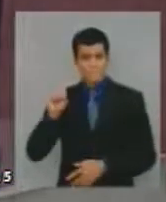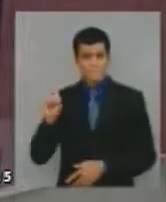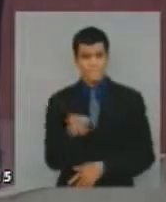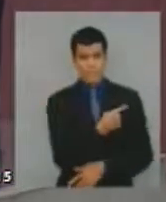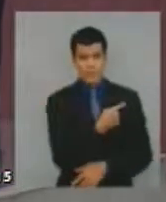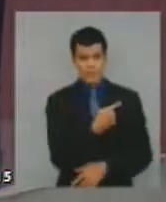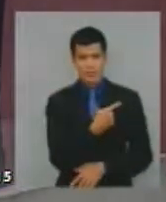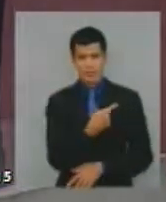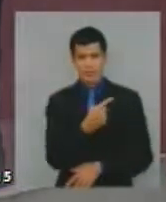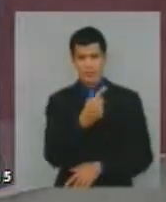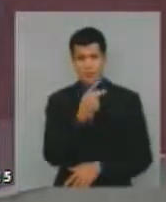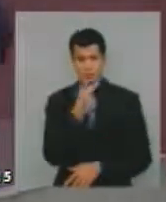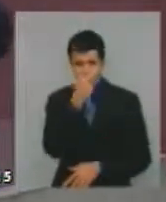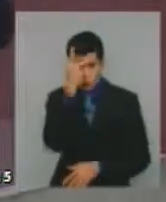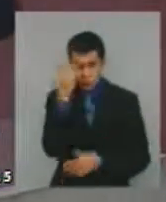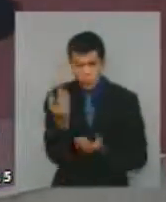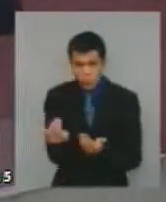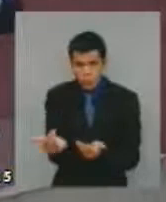adolescentes,